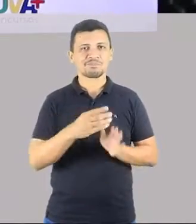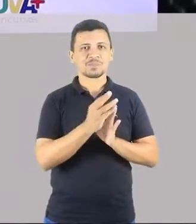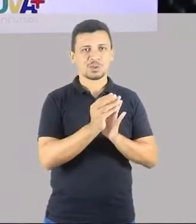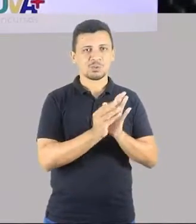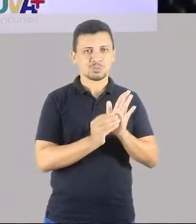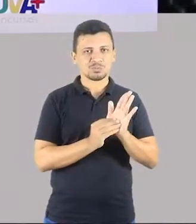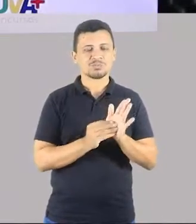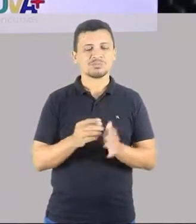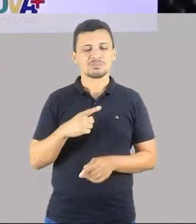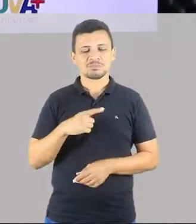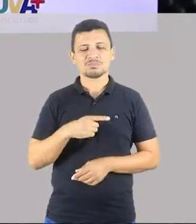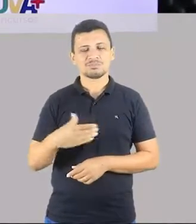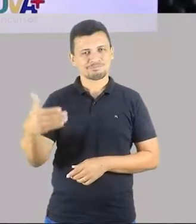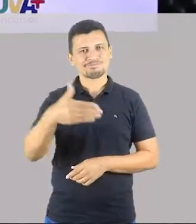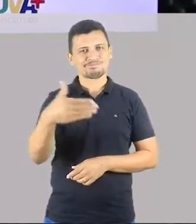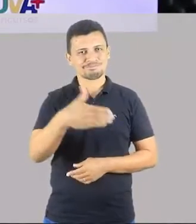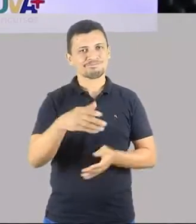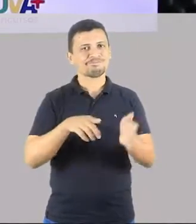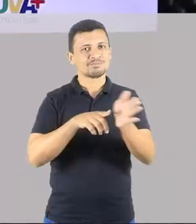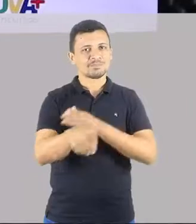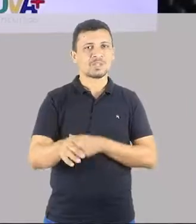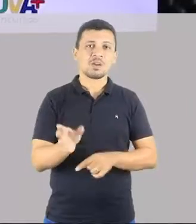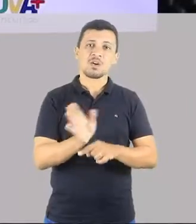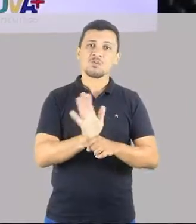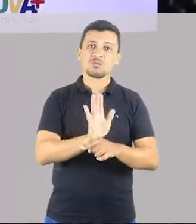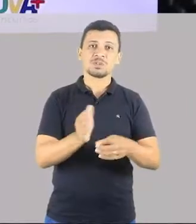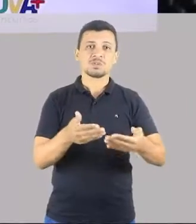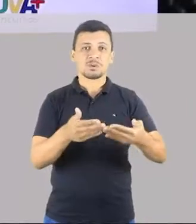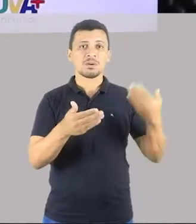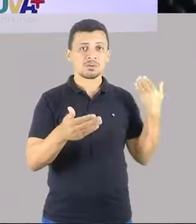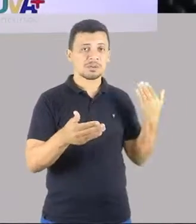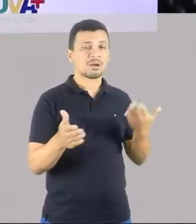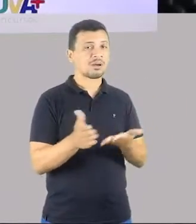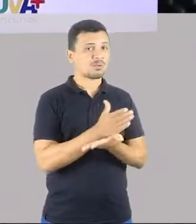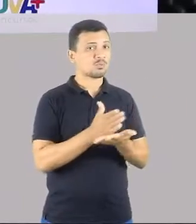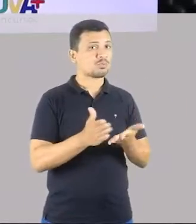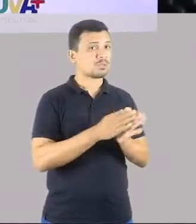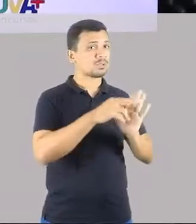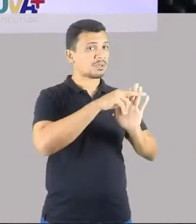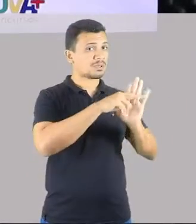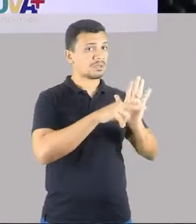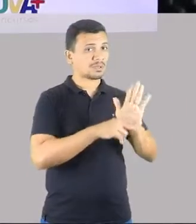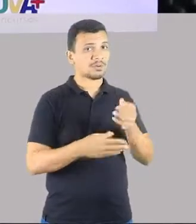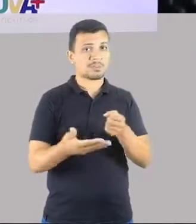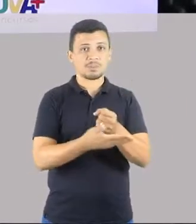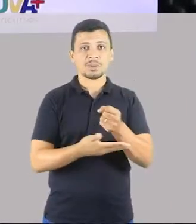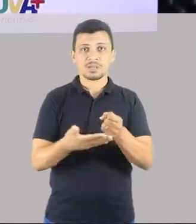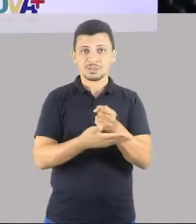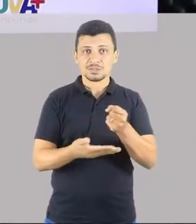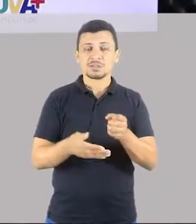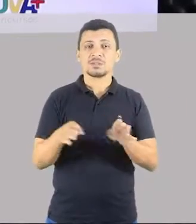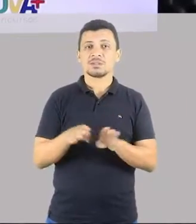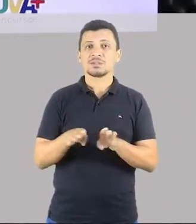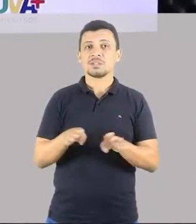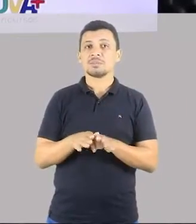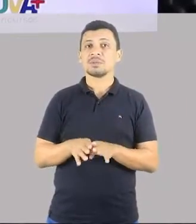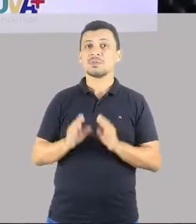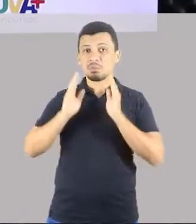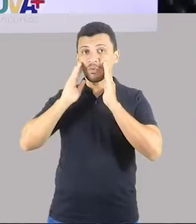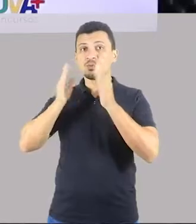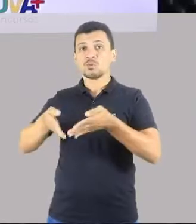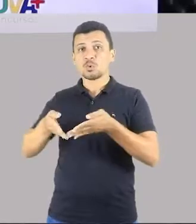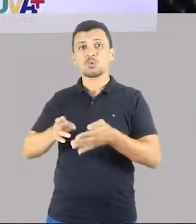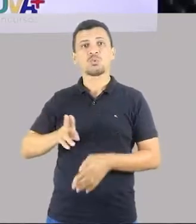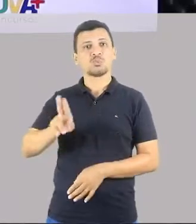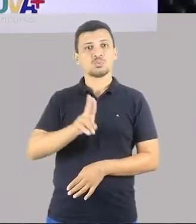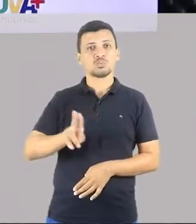SESGRAN Rio. No vídeo passado eu dei algumas regras básicas de pontuação e foquei bastante no emprego da vírgula,